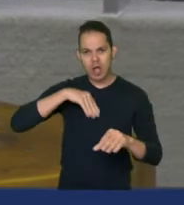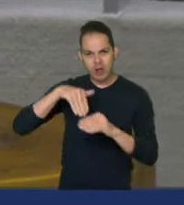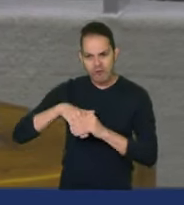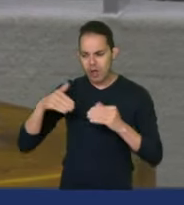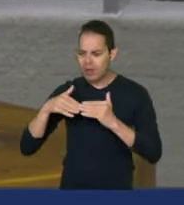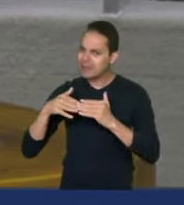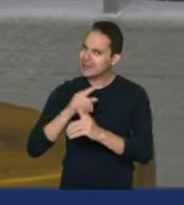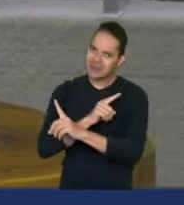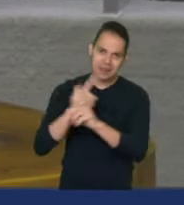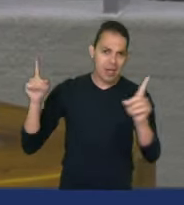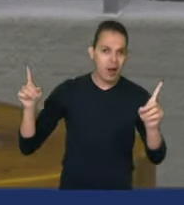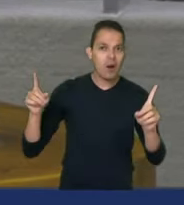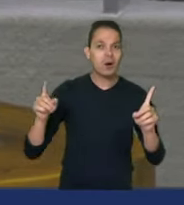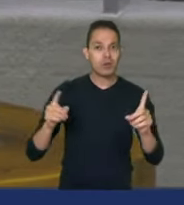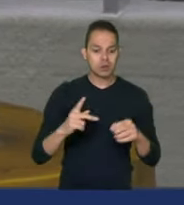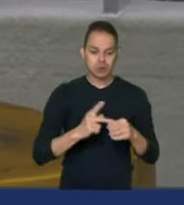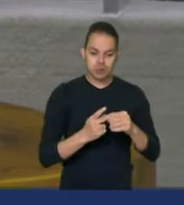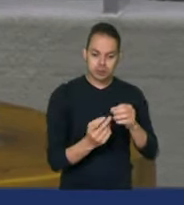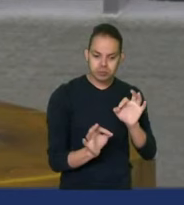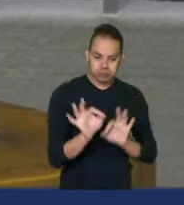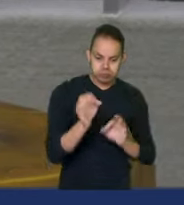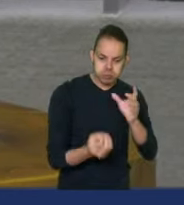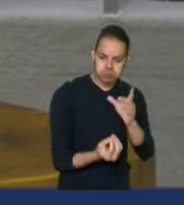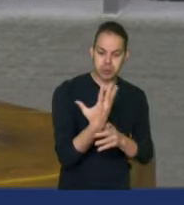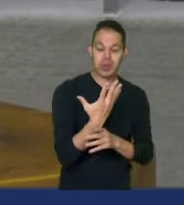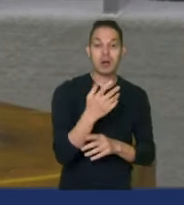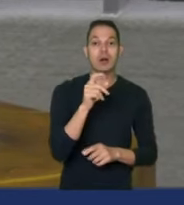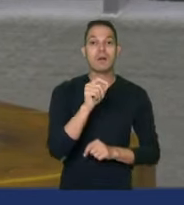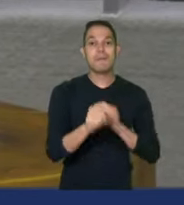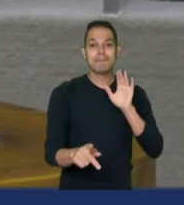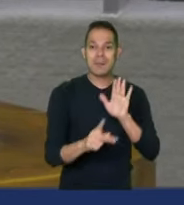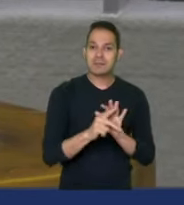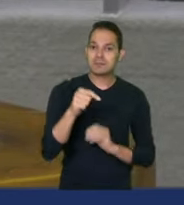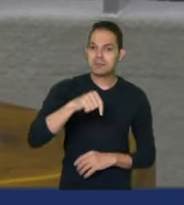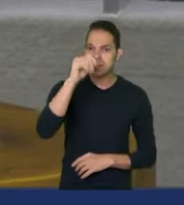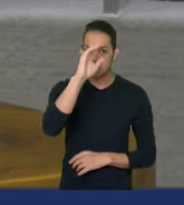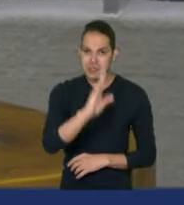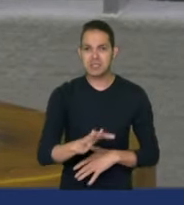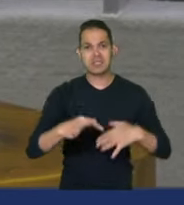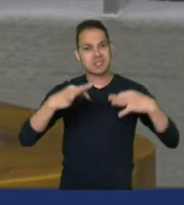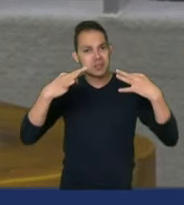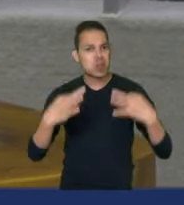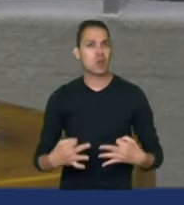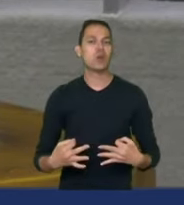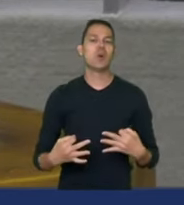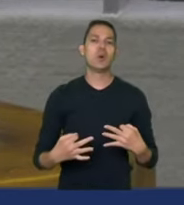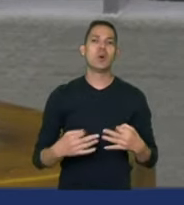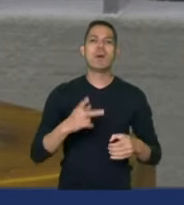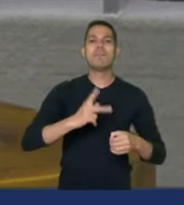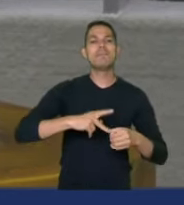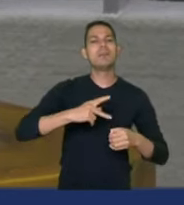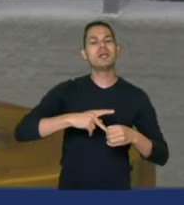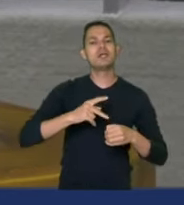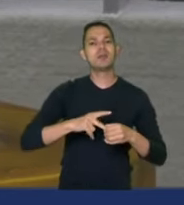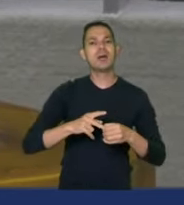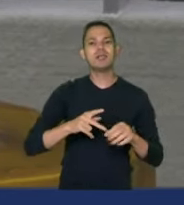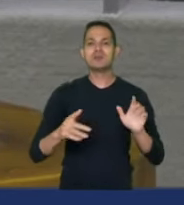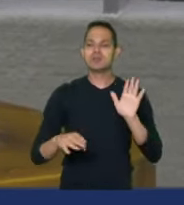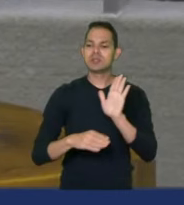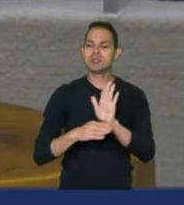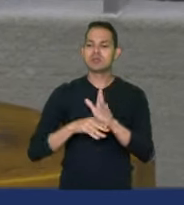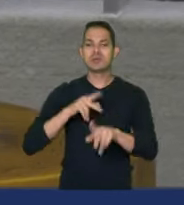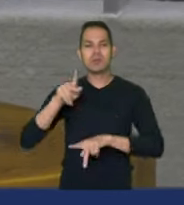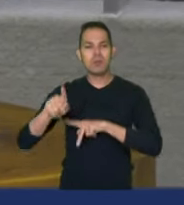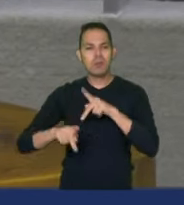e resiste e quer a Petrobras. Mas uma Petrobras brasileira, uma Petrobras nacional, uma Petrobras para o nosso povo,